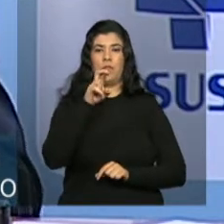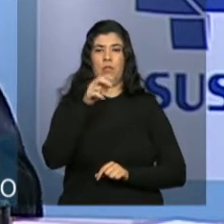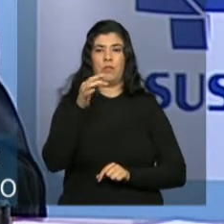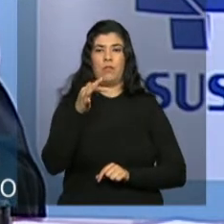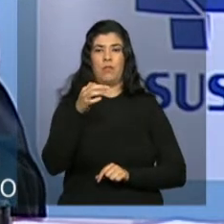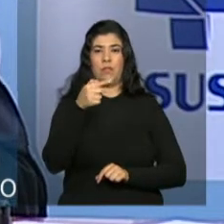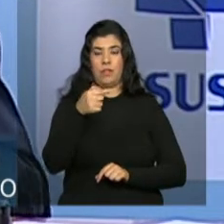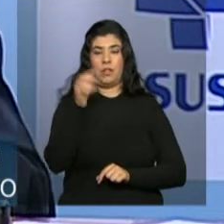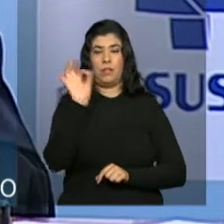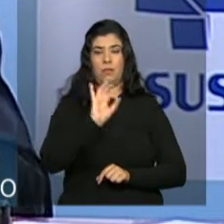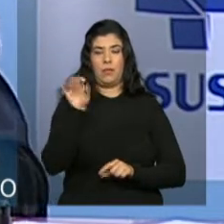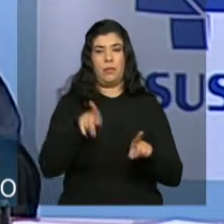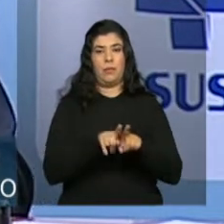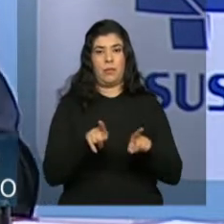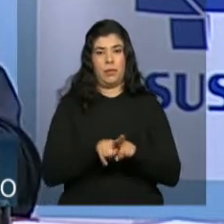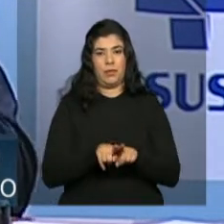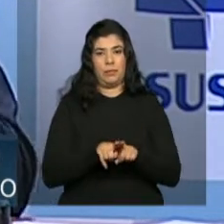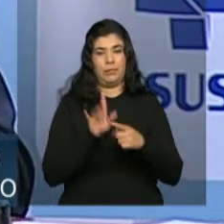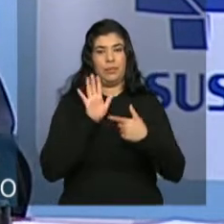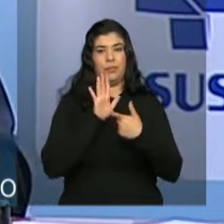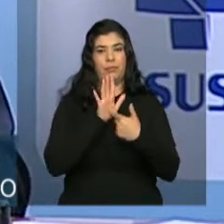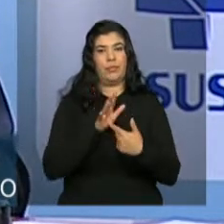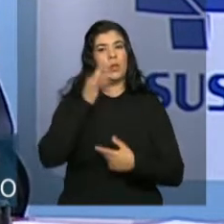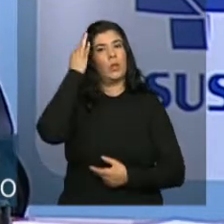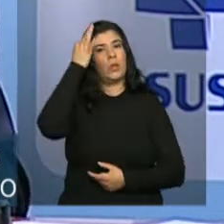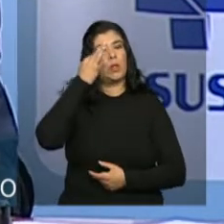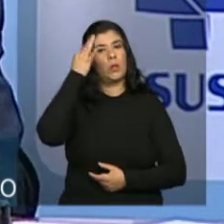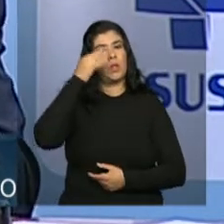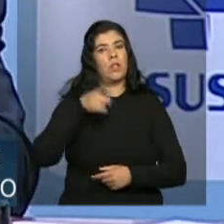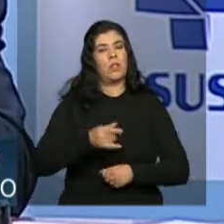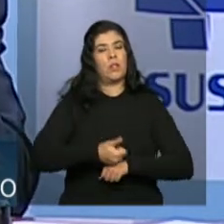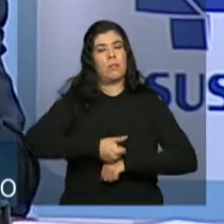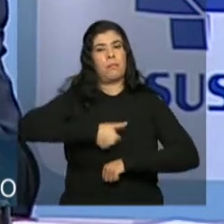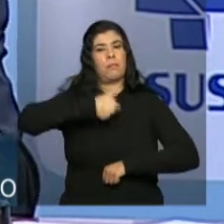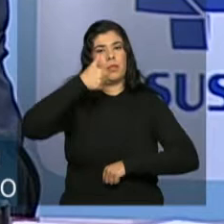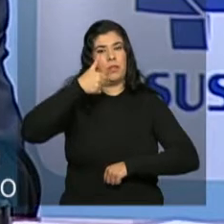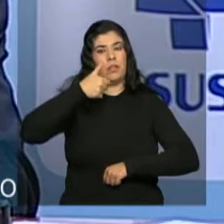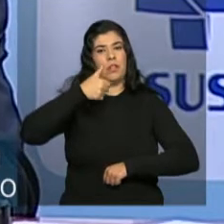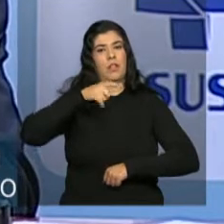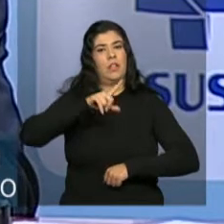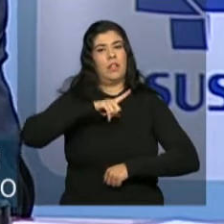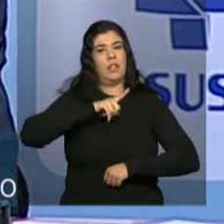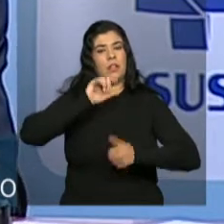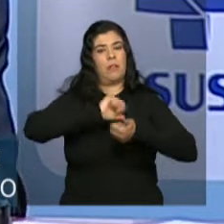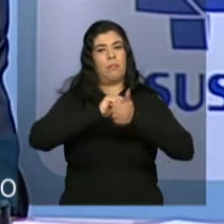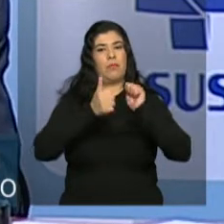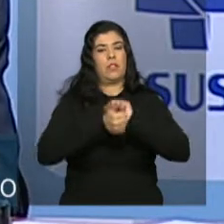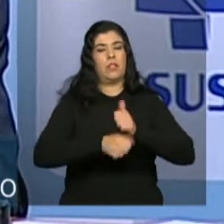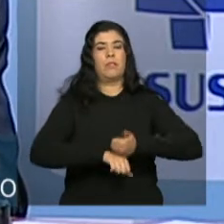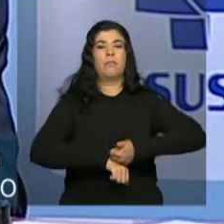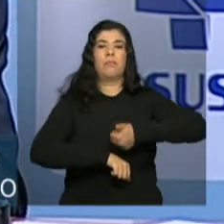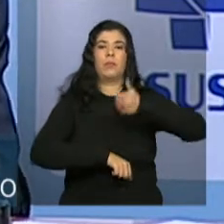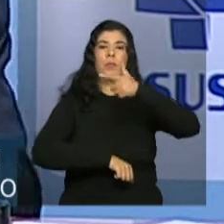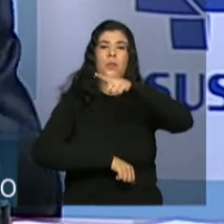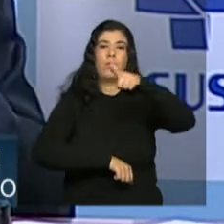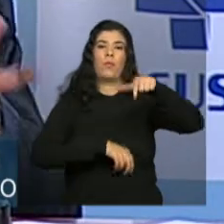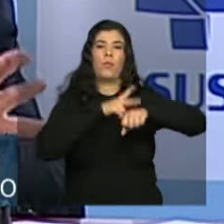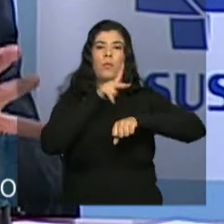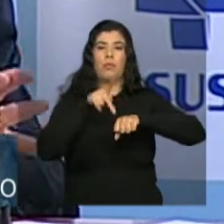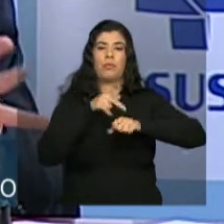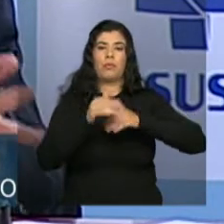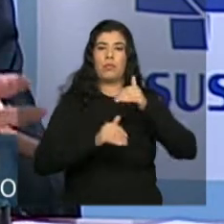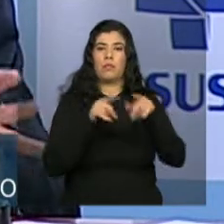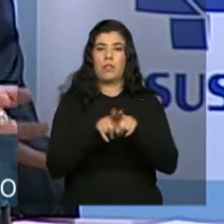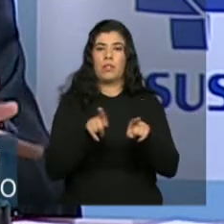só a gente considera que é criativamente além de Teoricamente ele ser melhor ele tá sendo mais aplicado agora na maioria dos países envolvidos